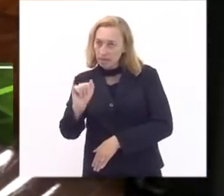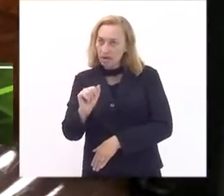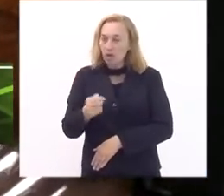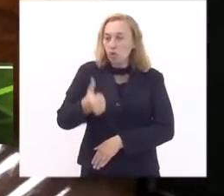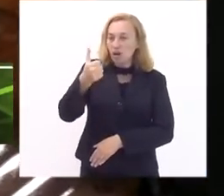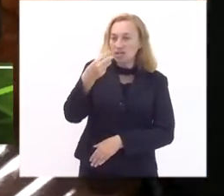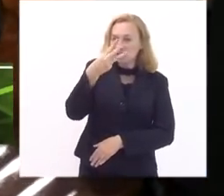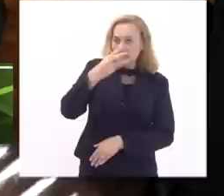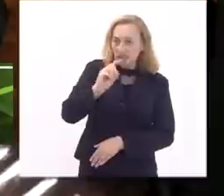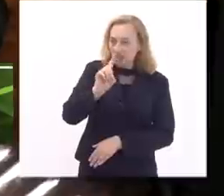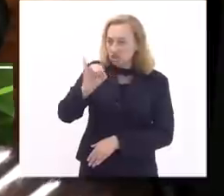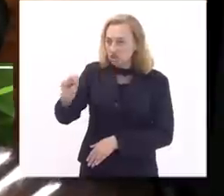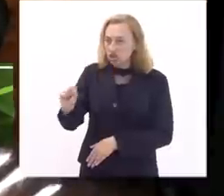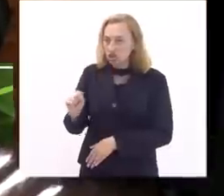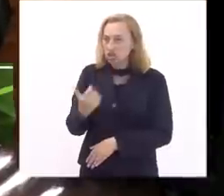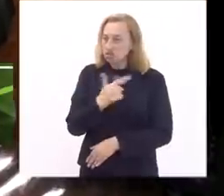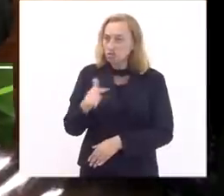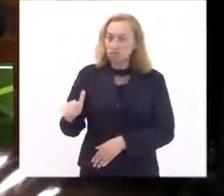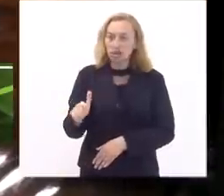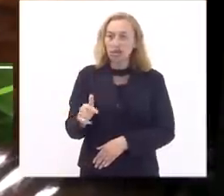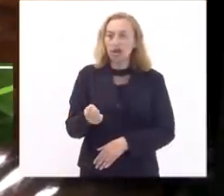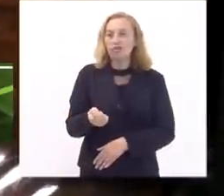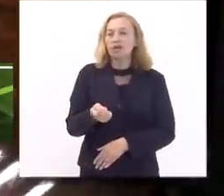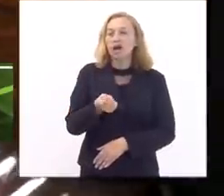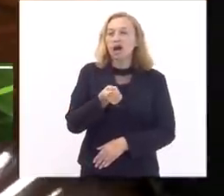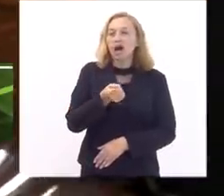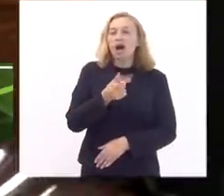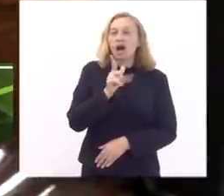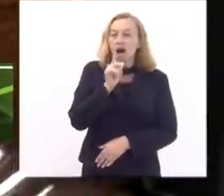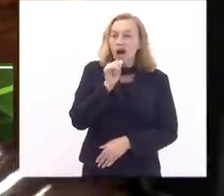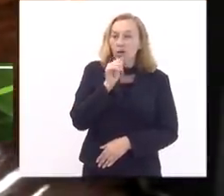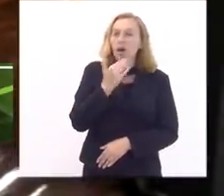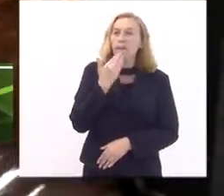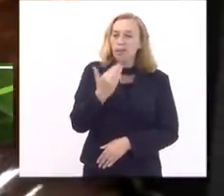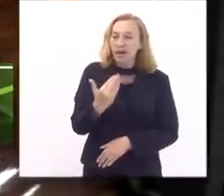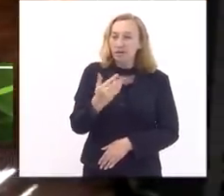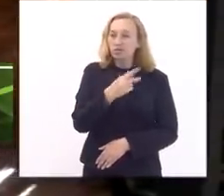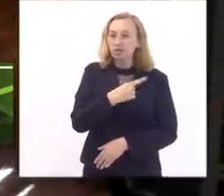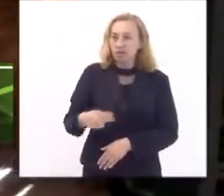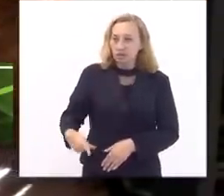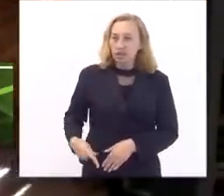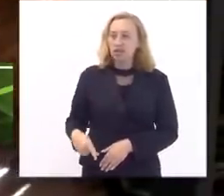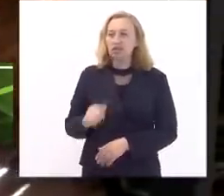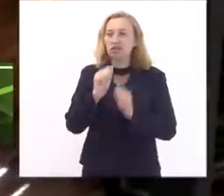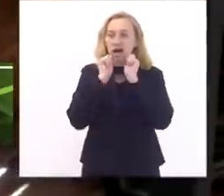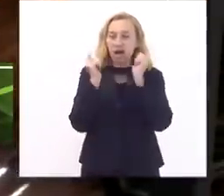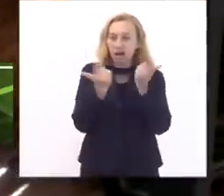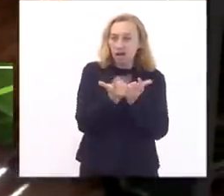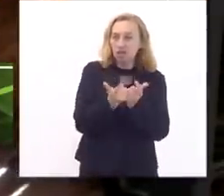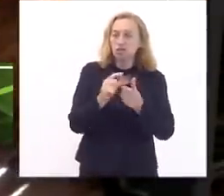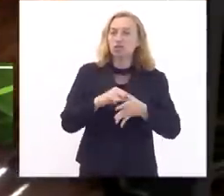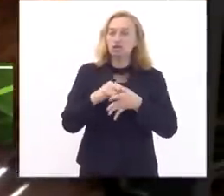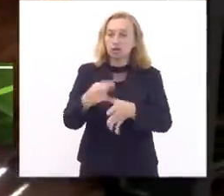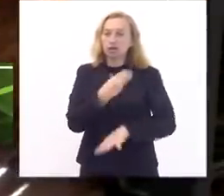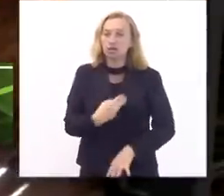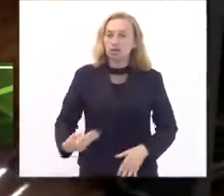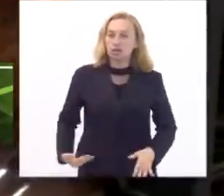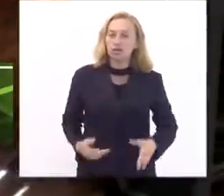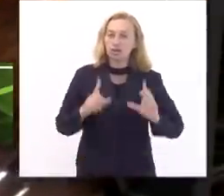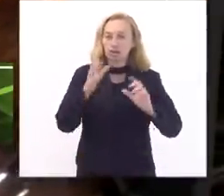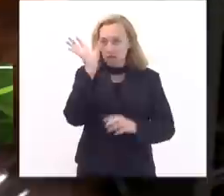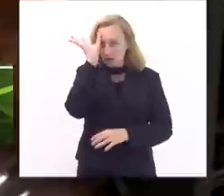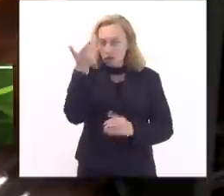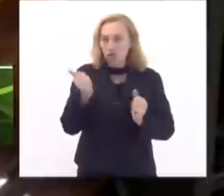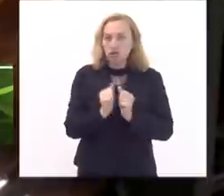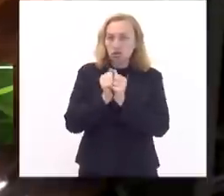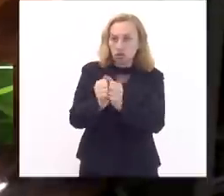estou tentando ajudar, mas não estou conseguindo. Então, peço ao presidente da Alerge e ao líder do governo que tome alguma providência junto ao governo.